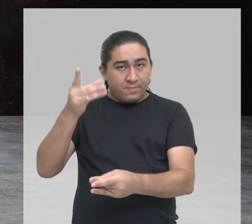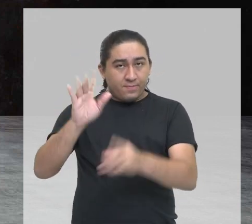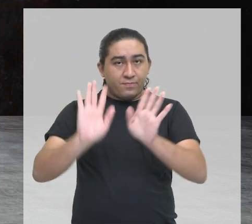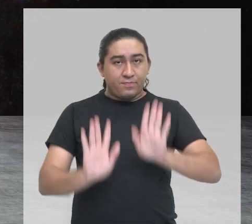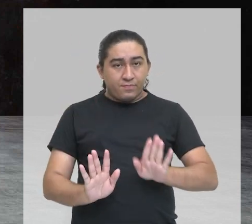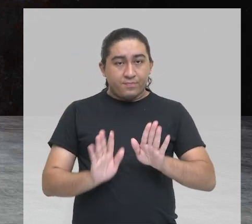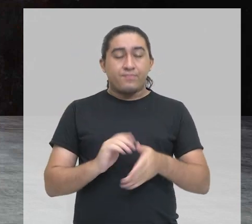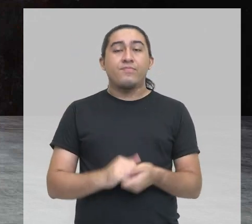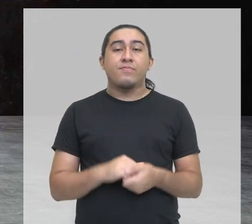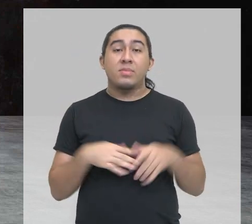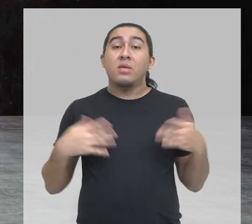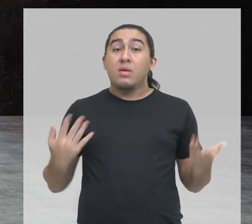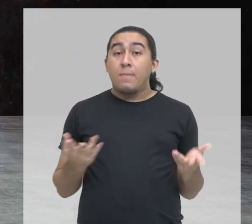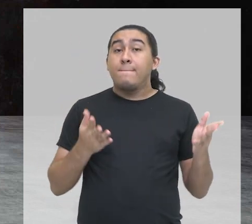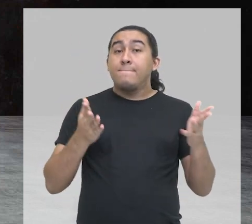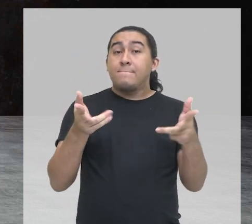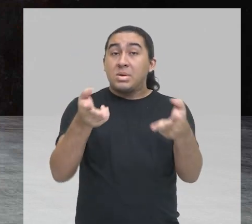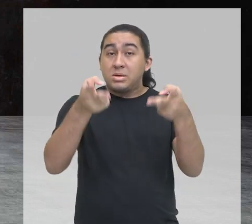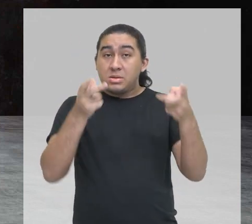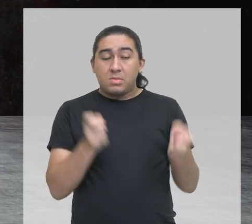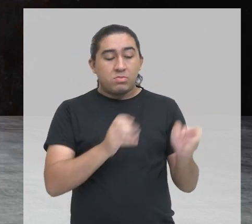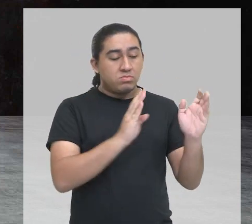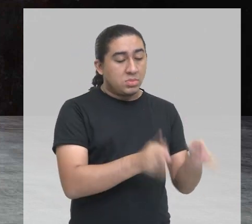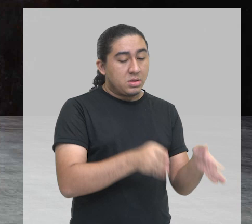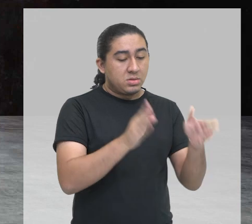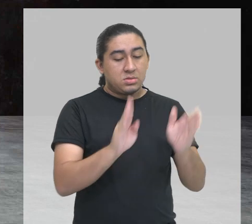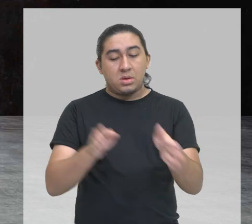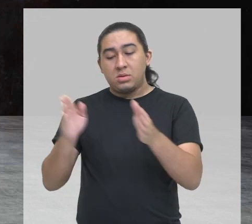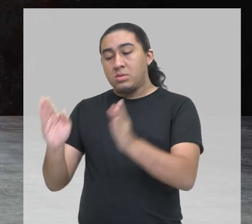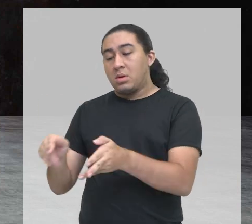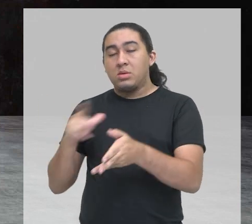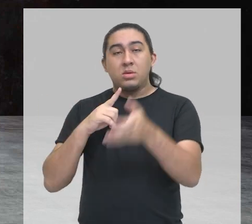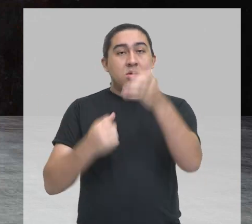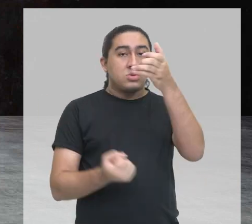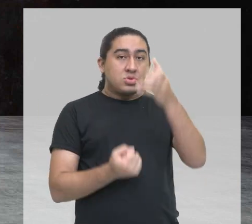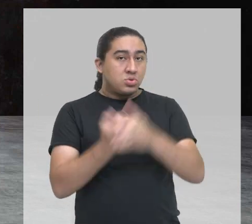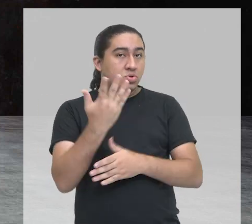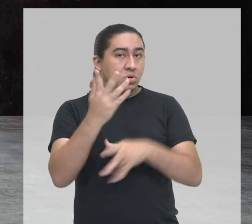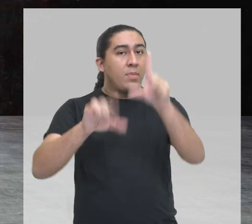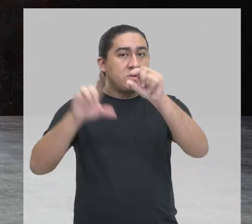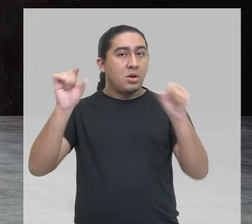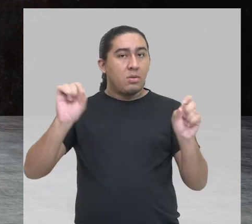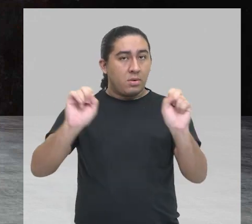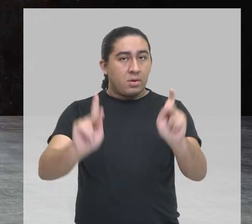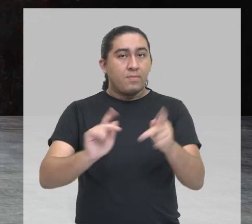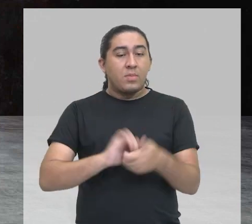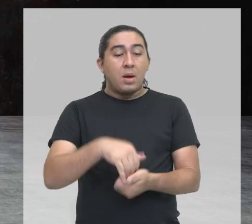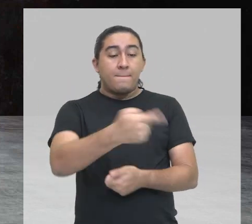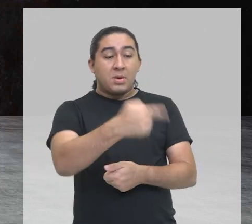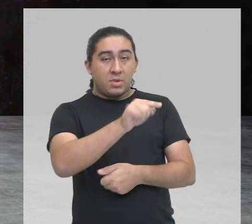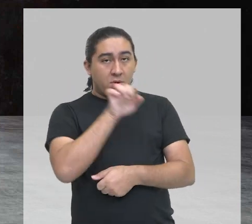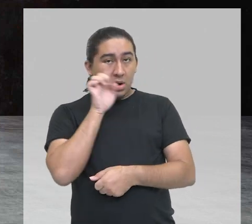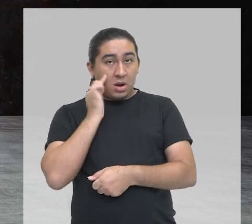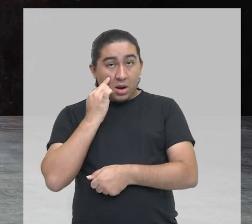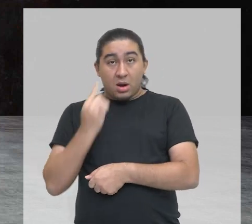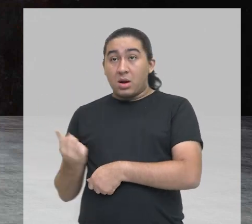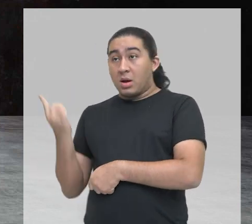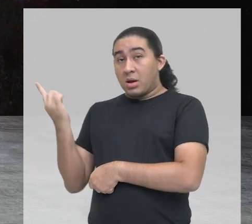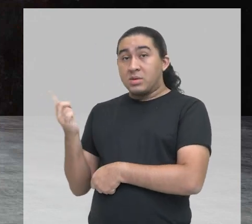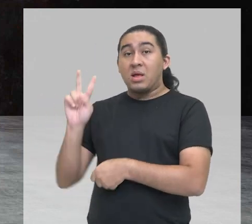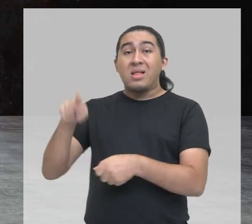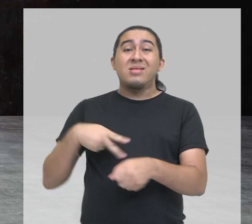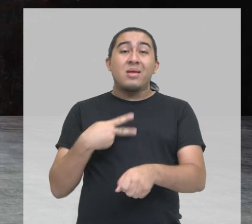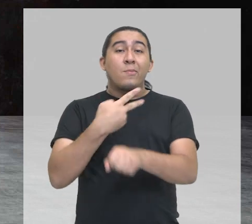Então, a gente viu aqui que é um passo a passo para a formação de uma estrela. Primeiro, uma nebulosa, depois